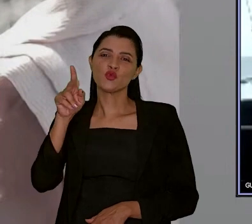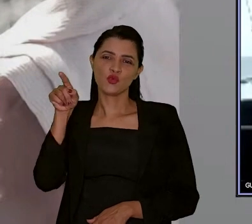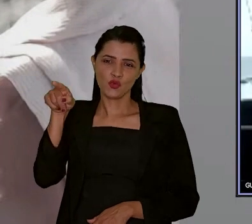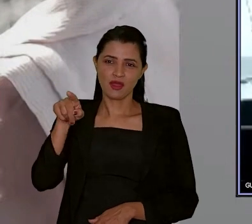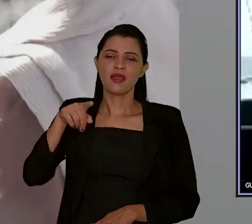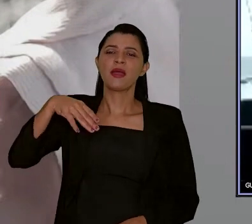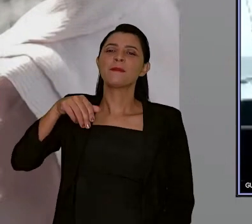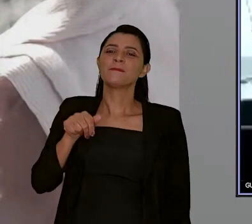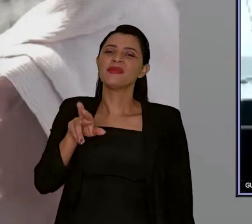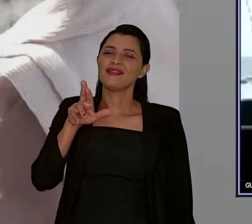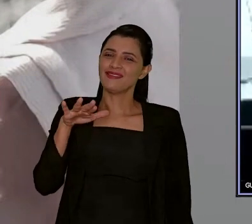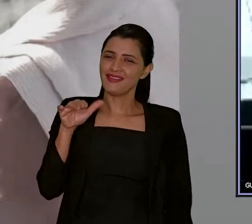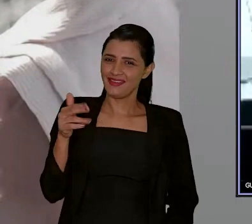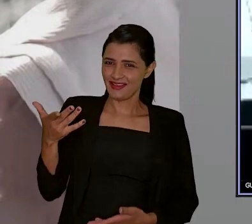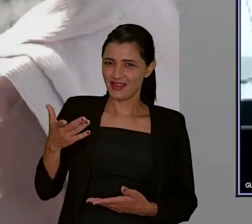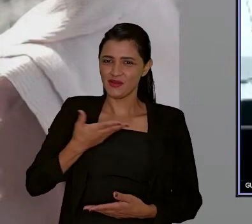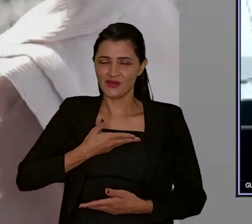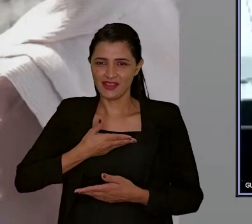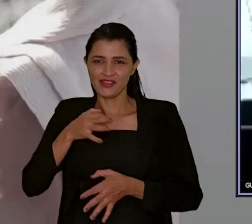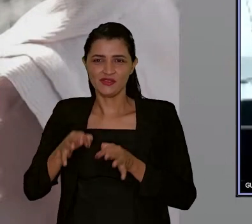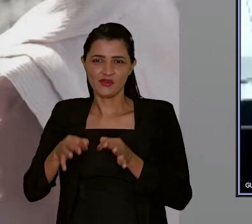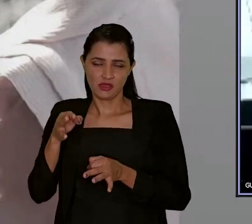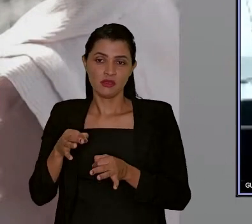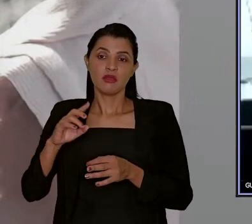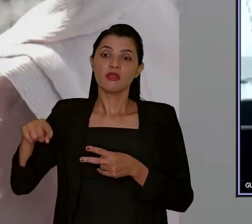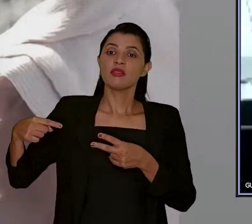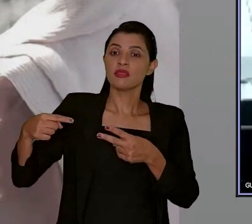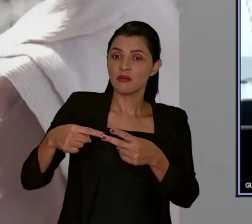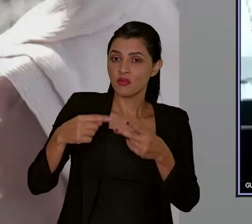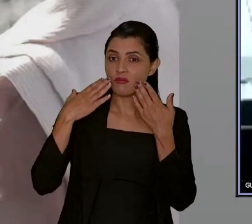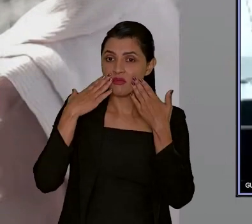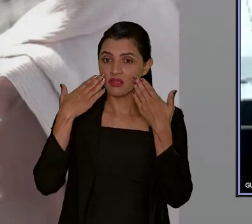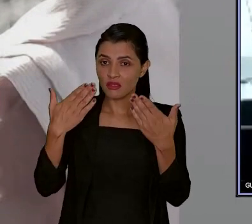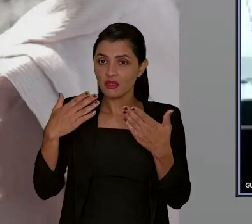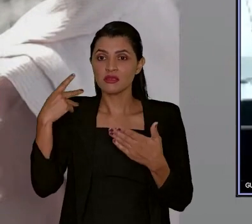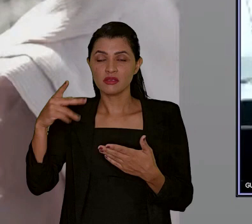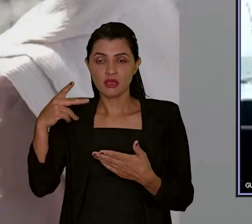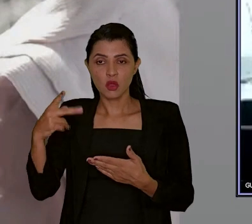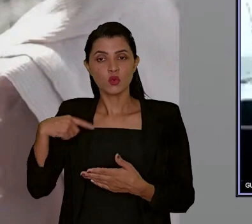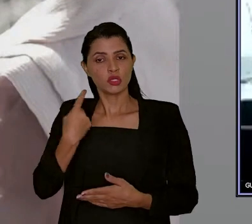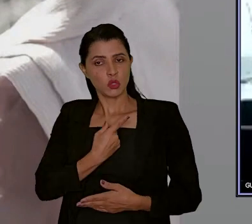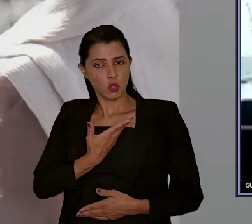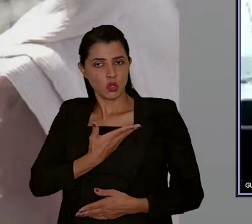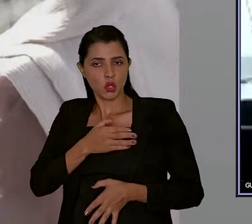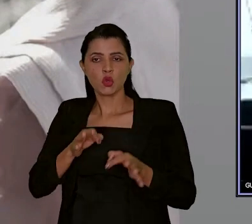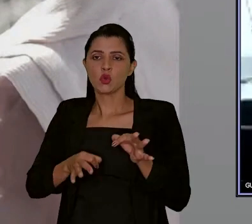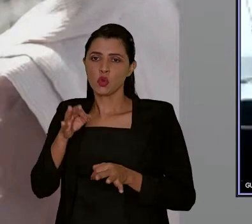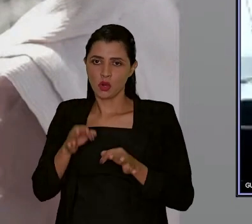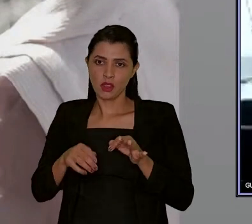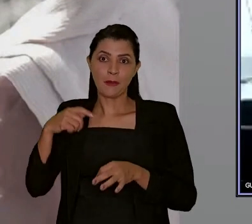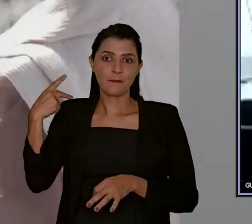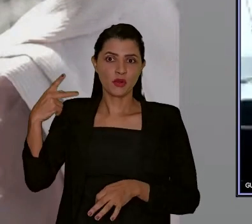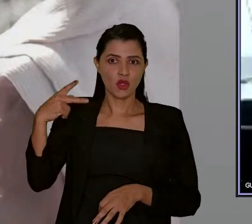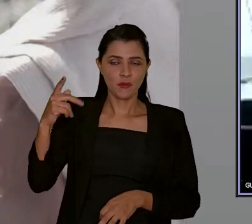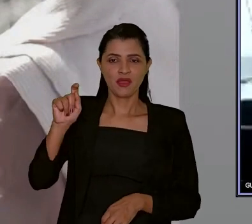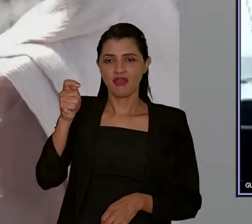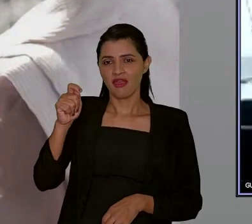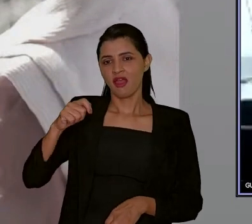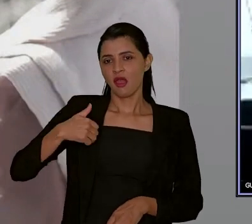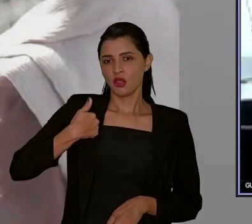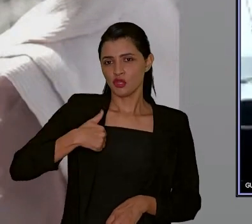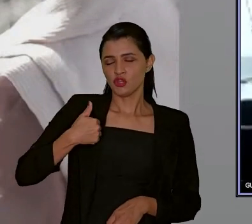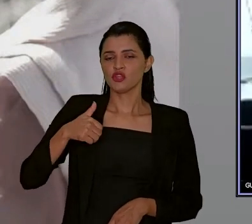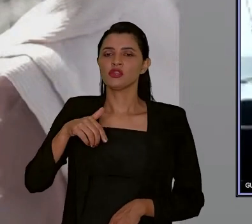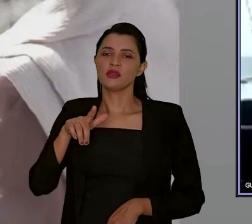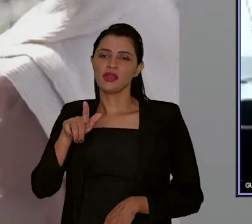Bendarran, e como será depois na apresentação também da nossa colega da Argentina, doutora Graciela Tagli, e como